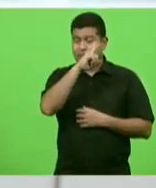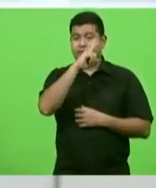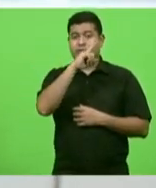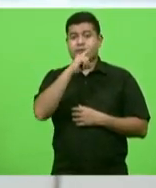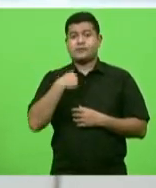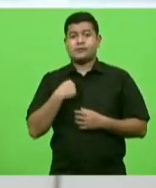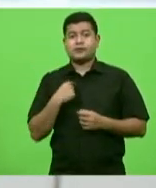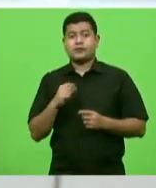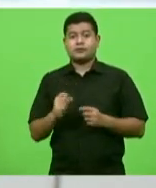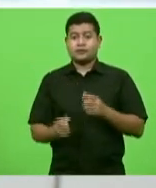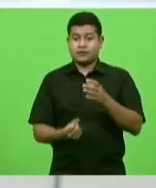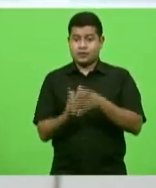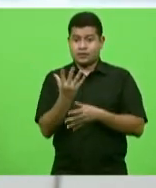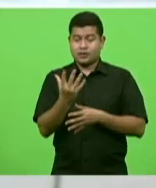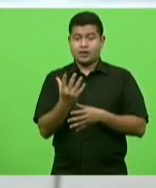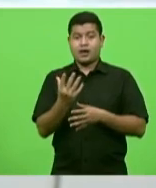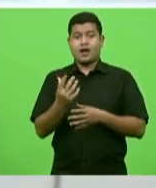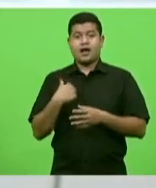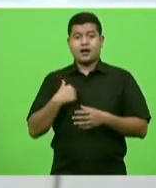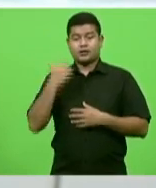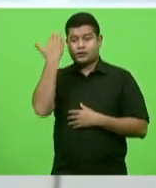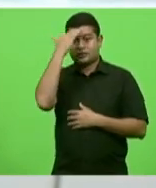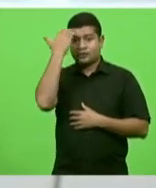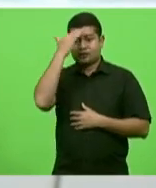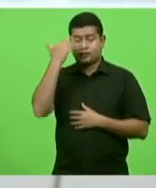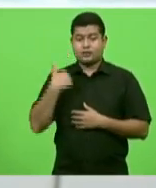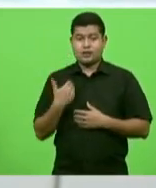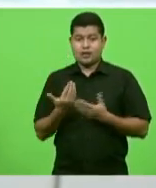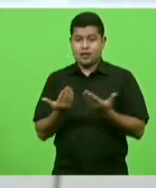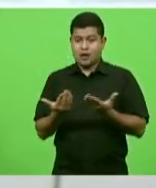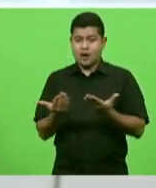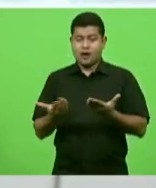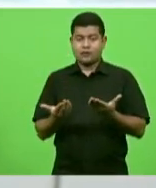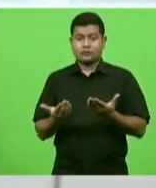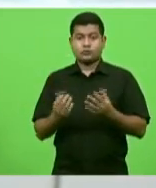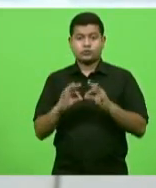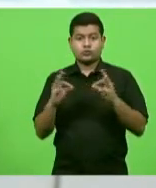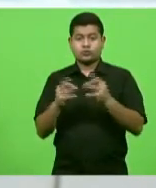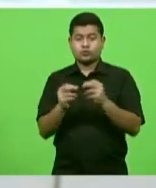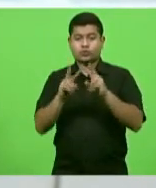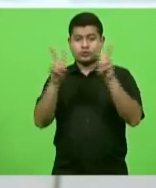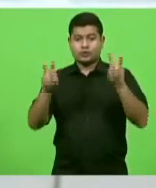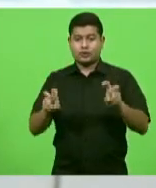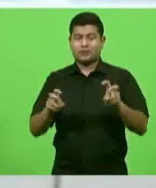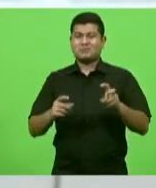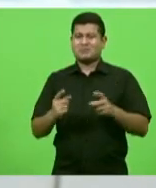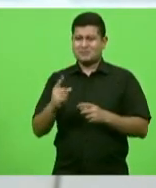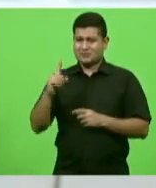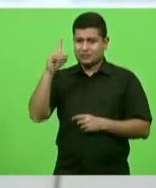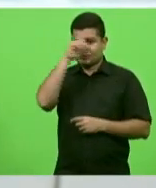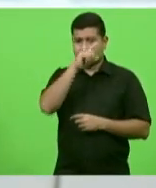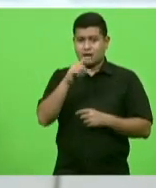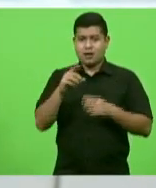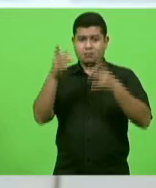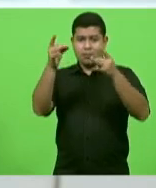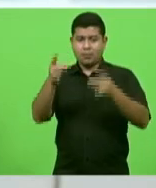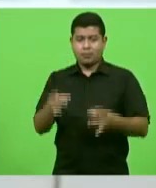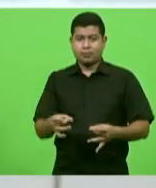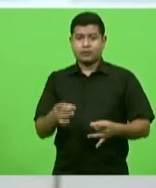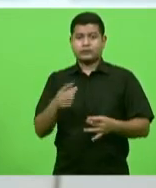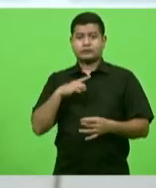formalizar tal conteúdo materialmente ardo e complexo composto por